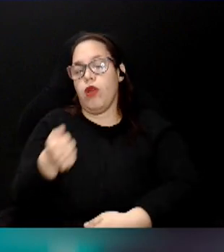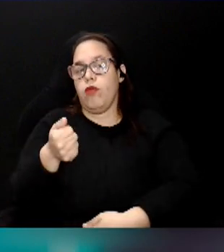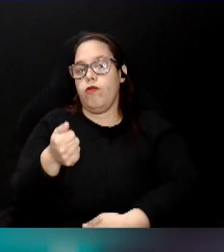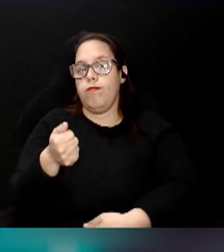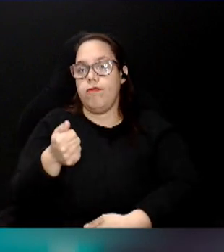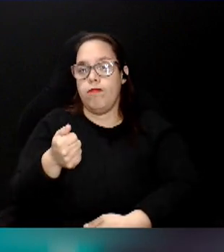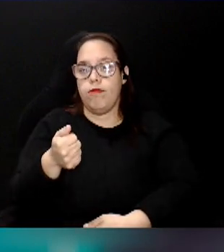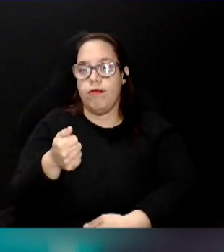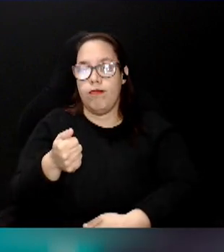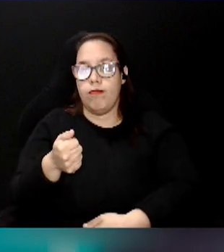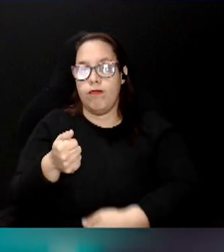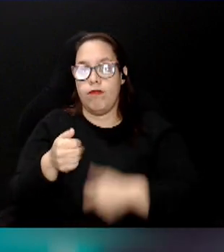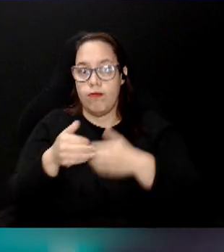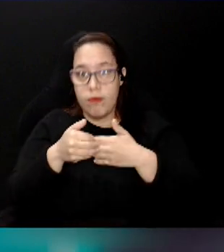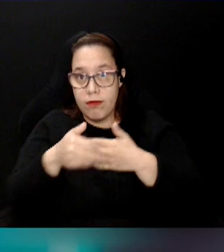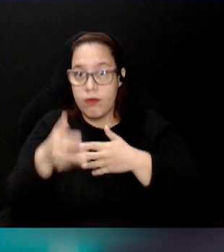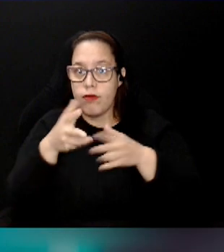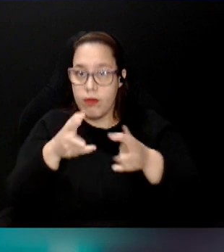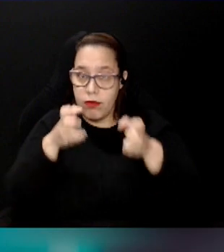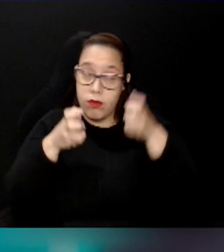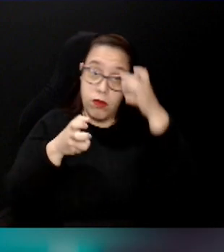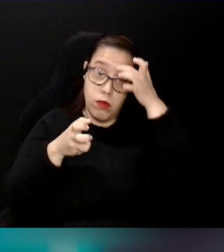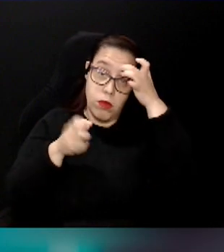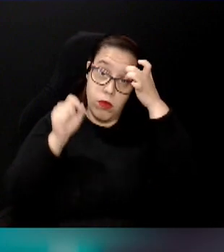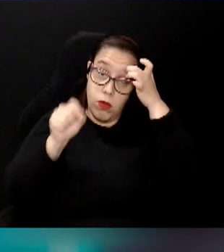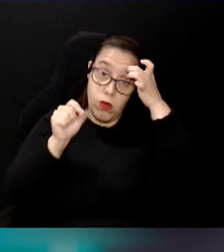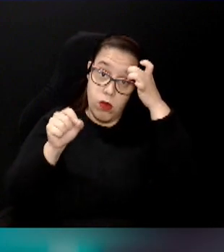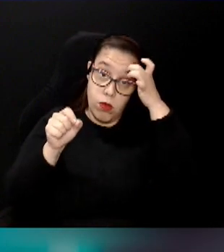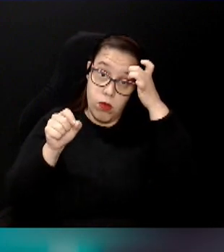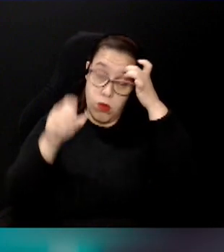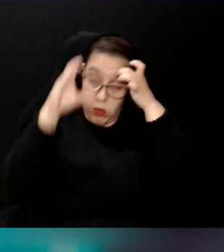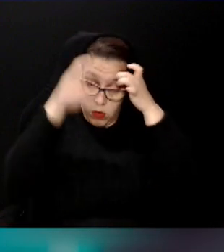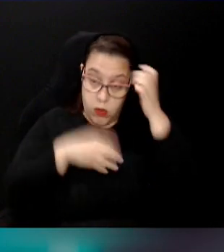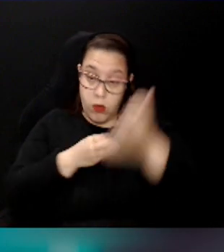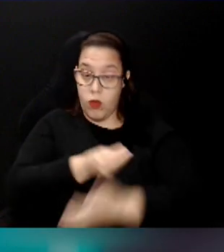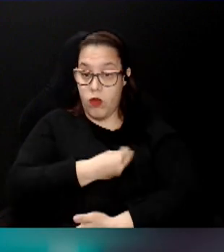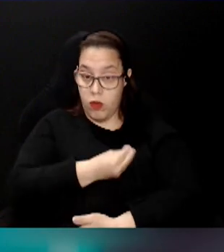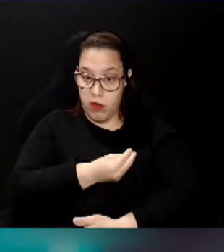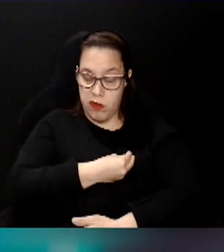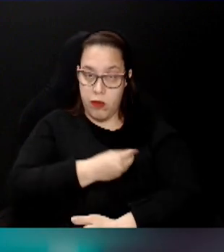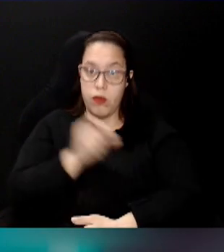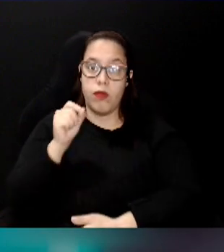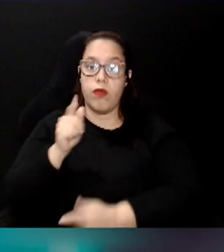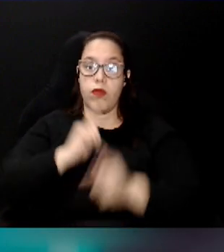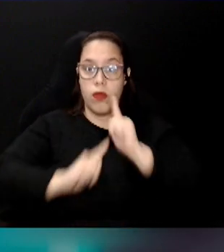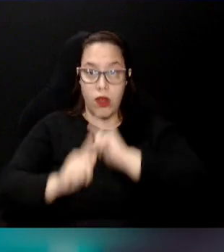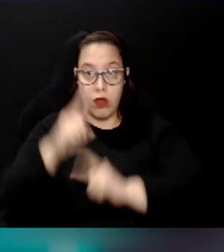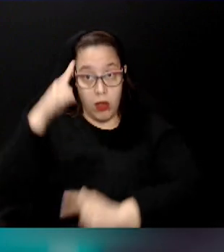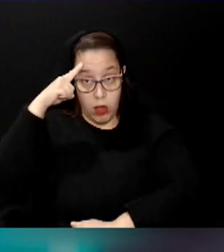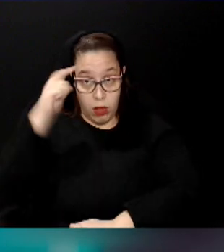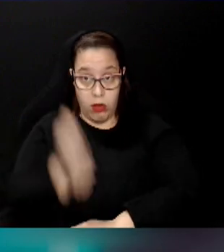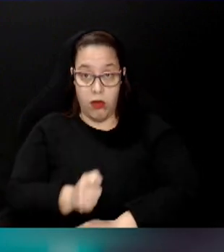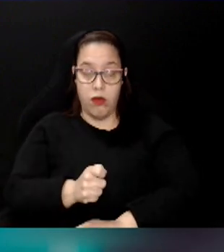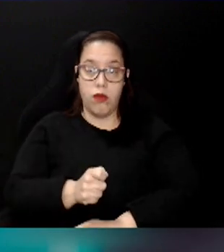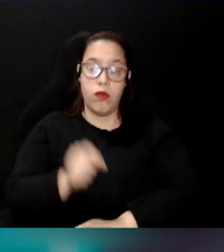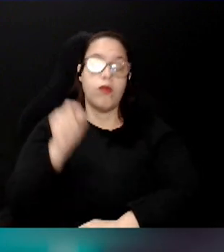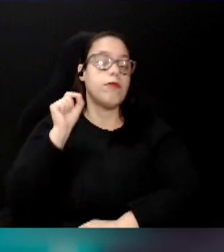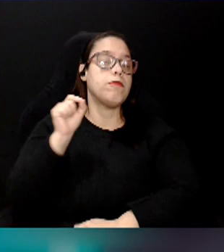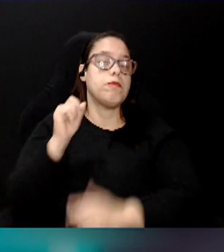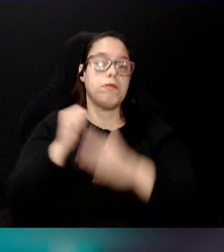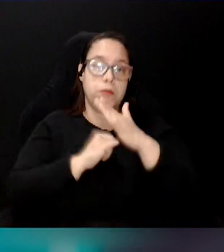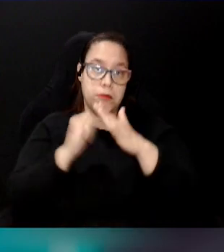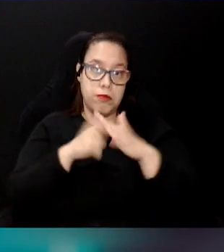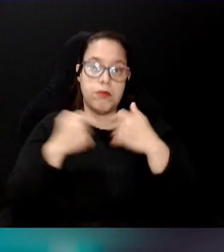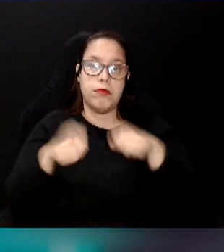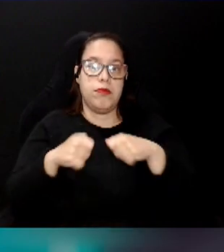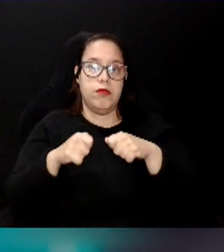nessa percepção do que o cidadão vive, do que o gestor decide e do que a instituição como um todo